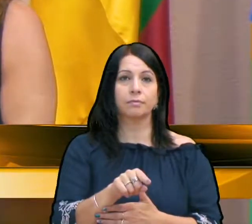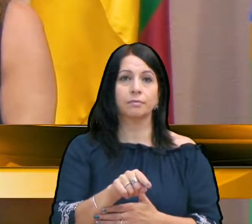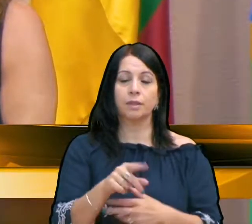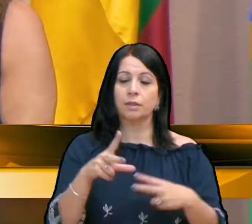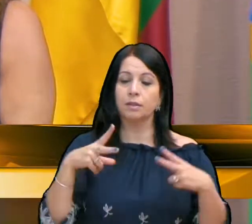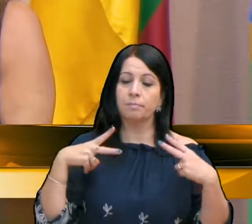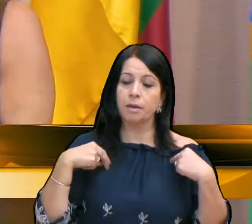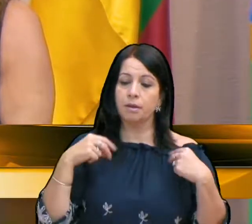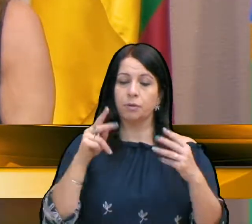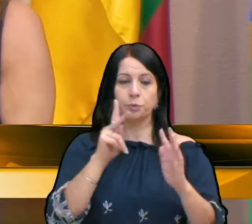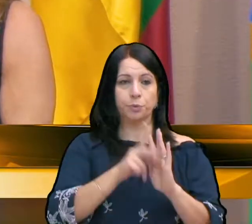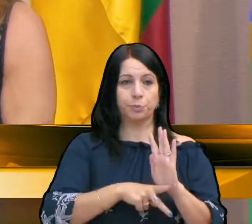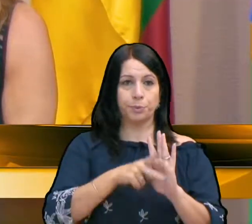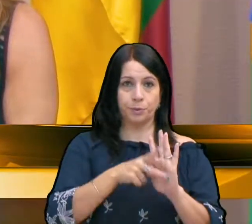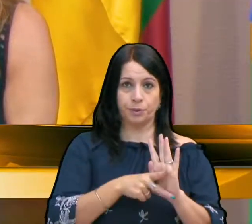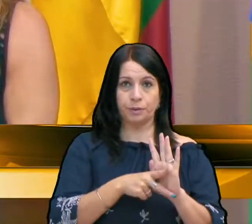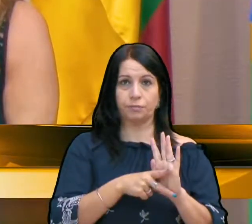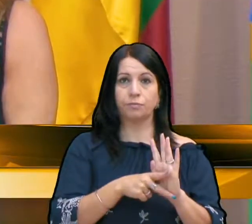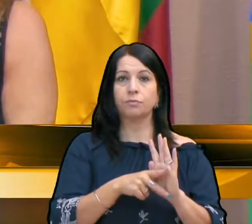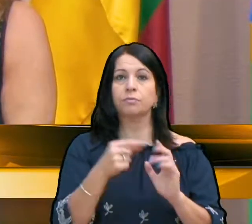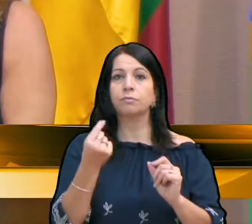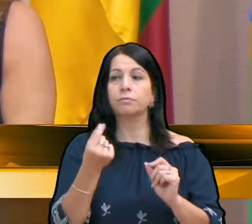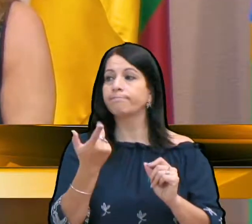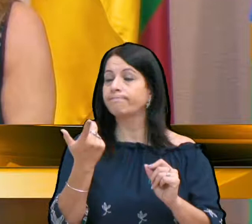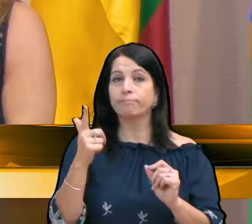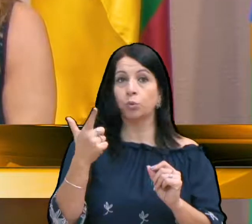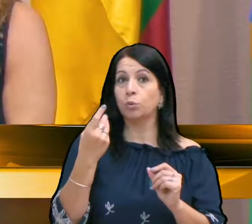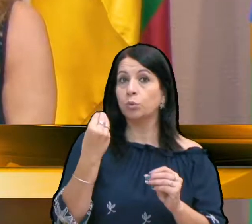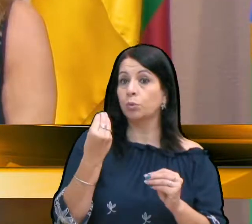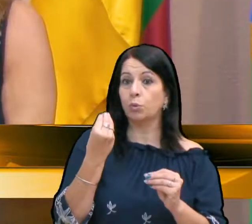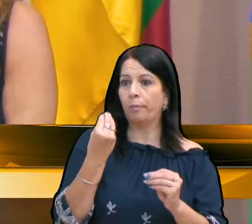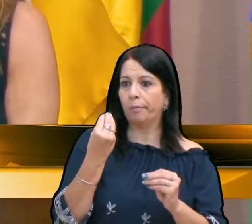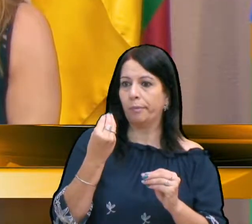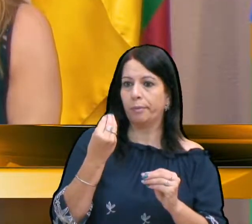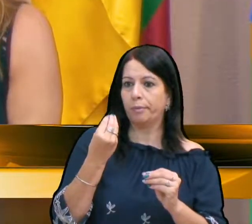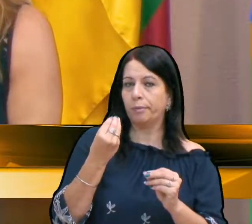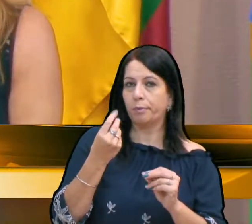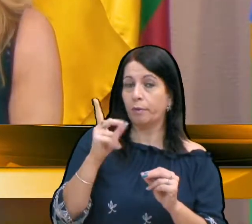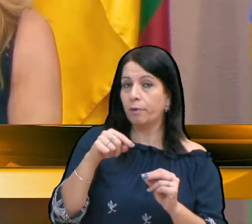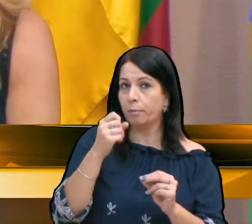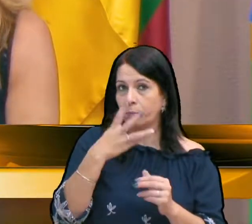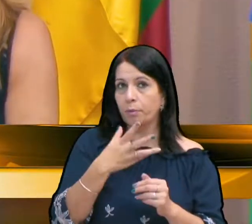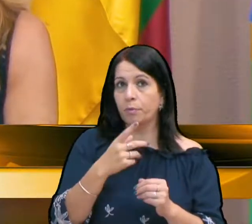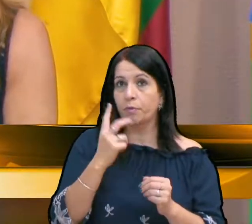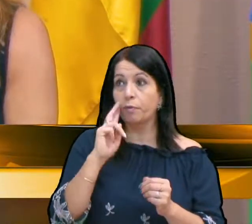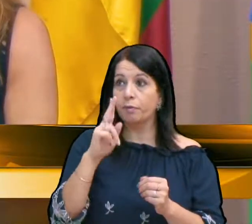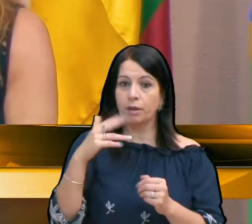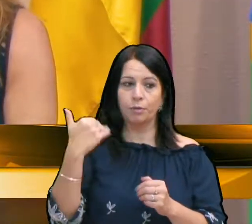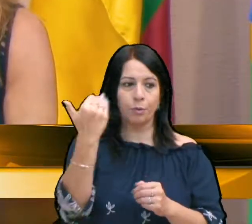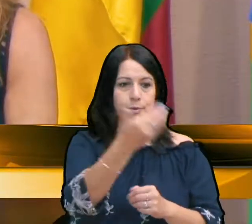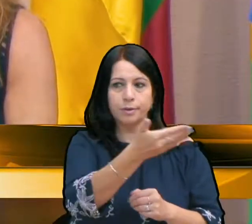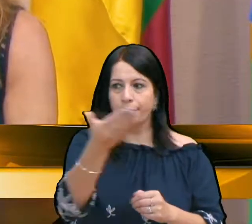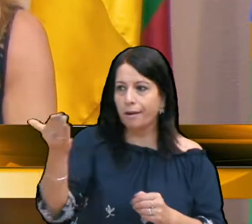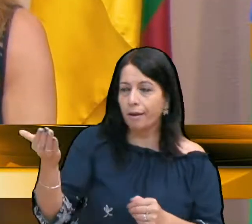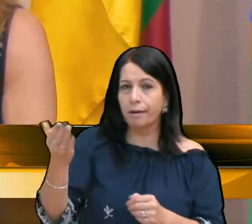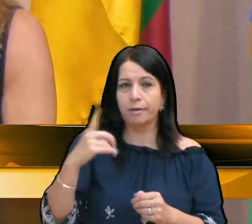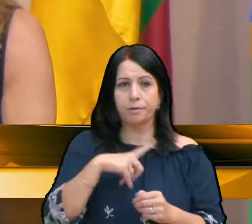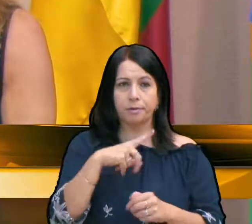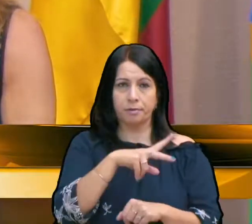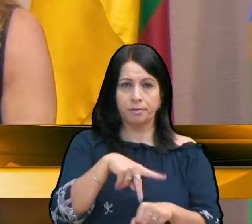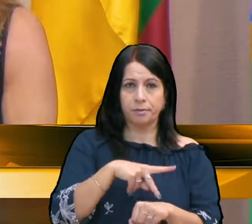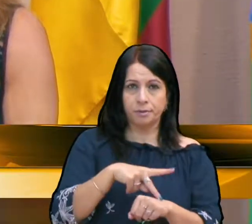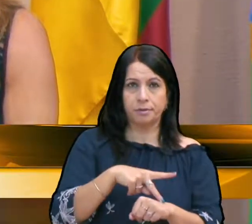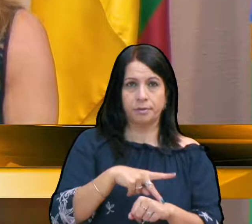mérito desse projeto, né, inquestionável, frente ao cenário que nós vivemos nesse